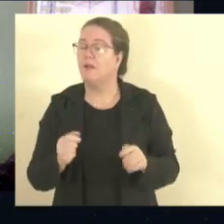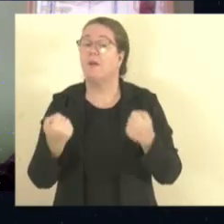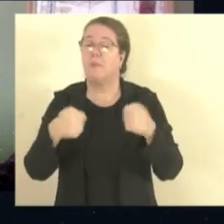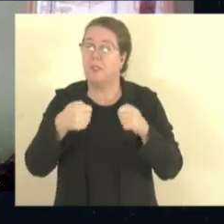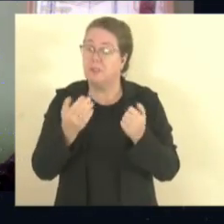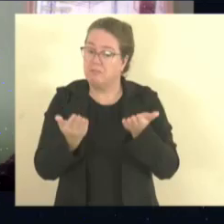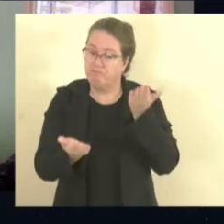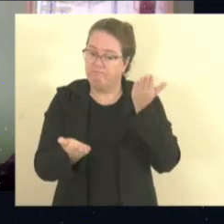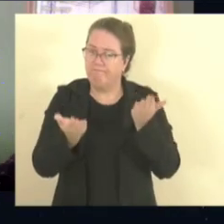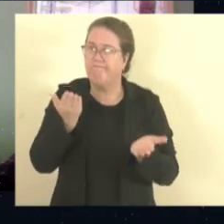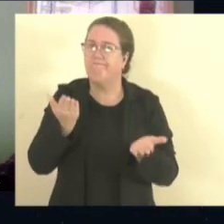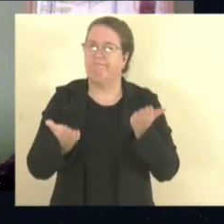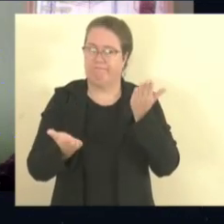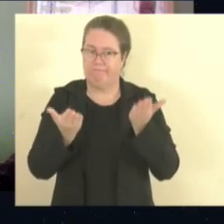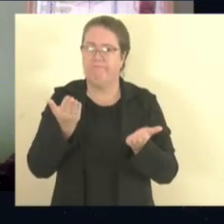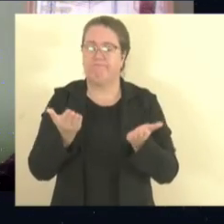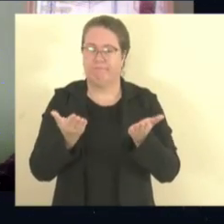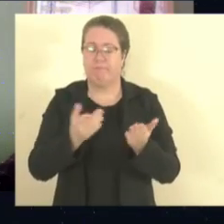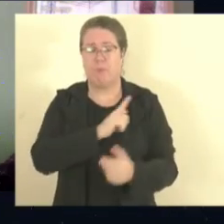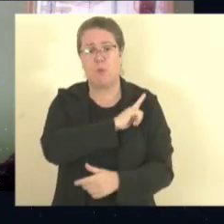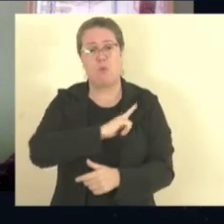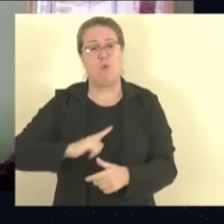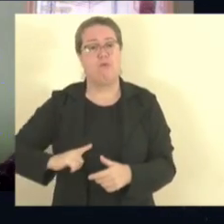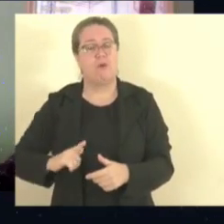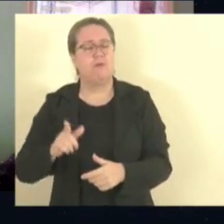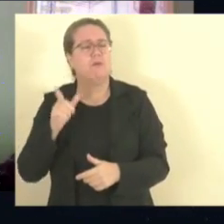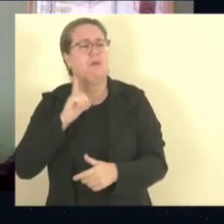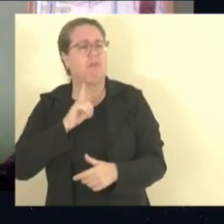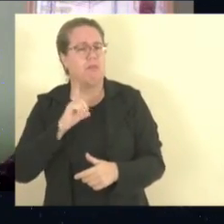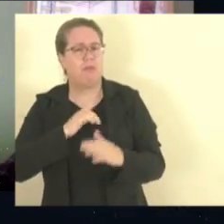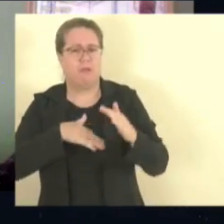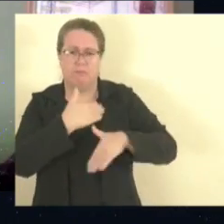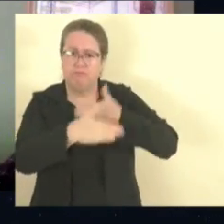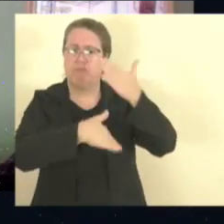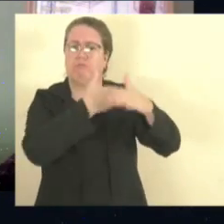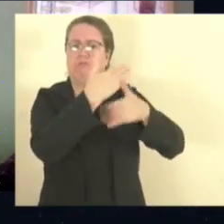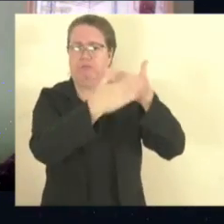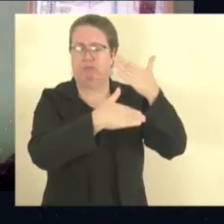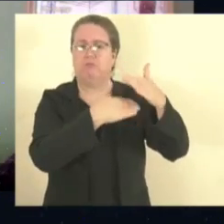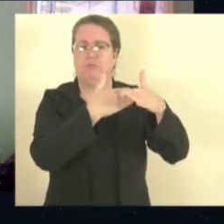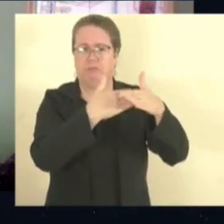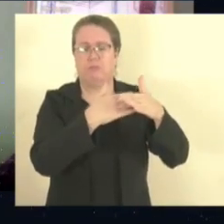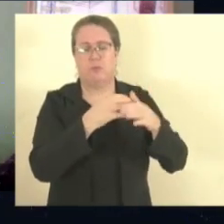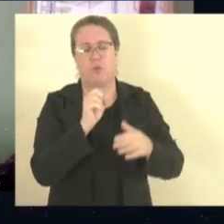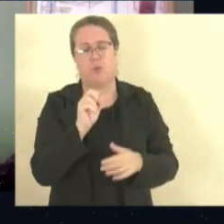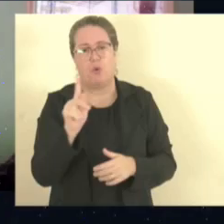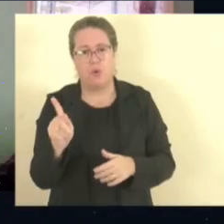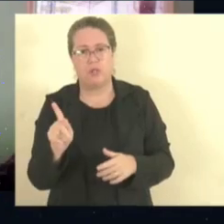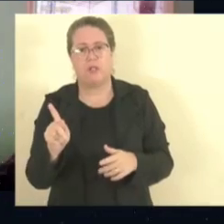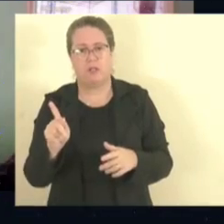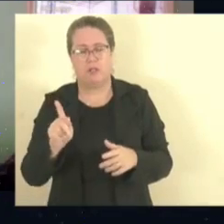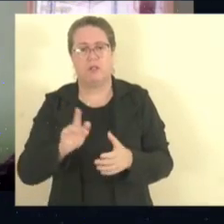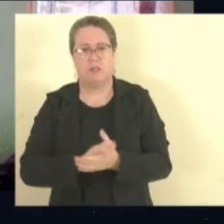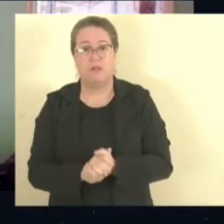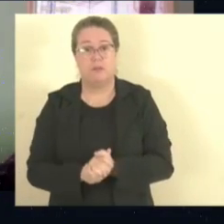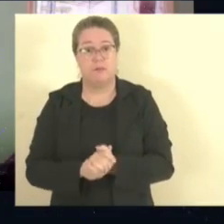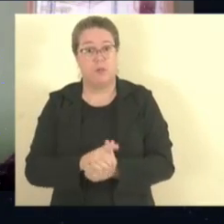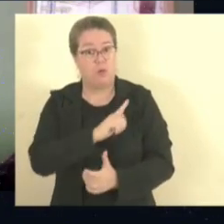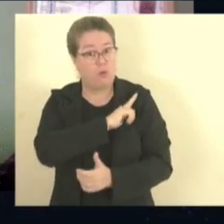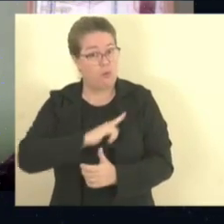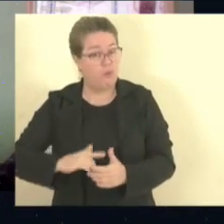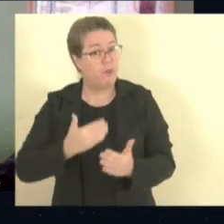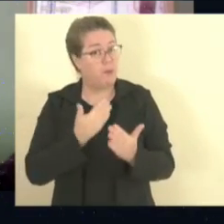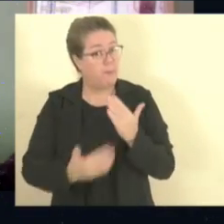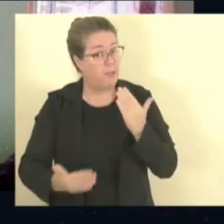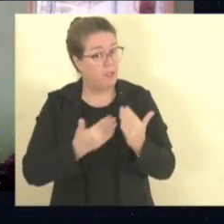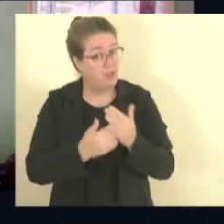balança. O governo tem superávit decrescente há 3 anos, ou seja, é um sinal amarelo de que ele está perdendo o